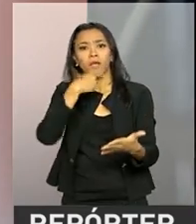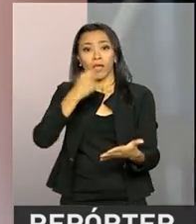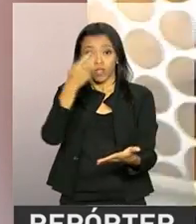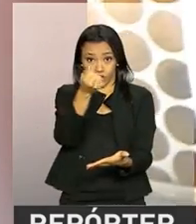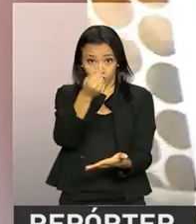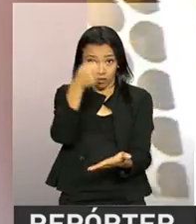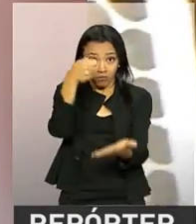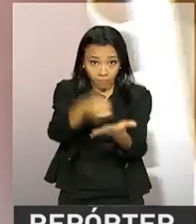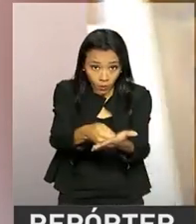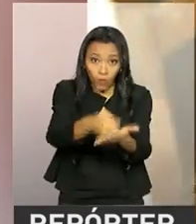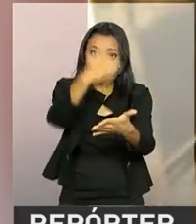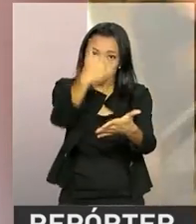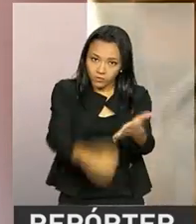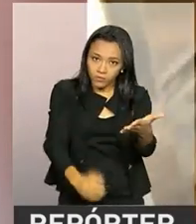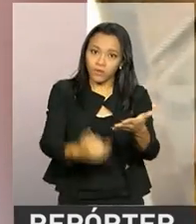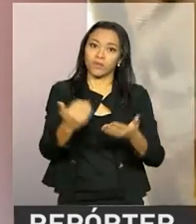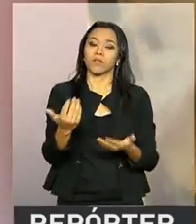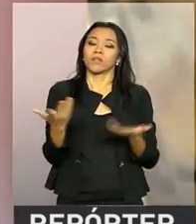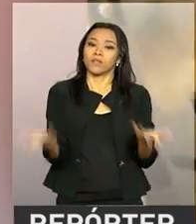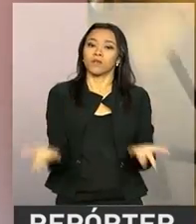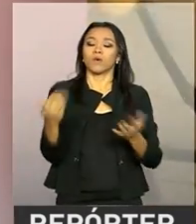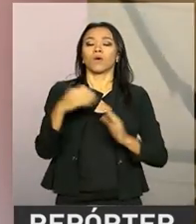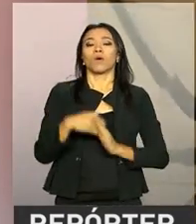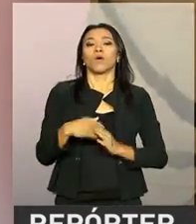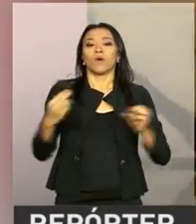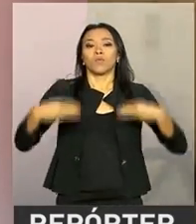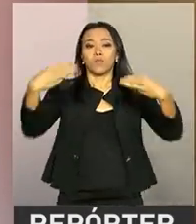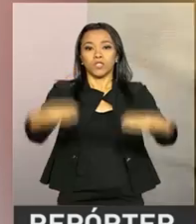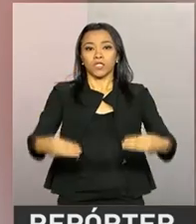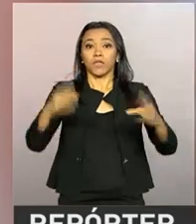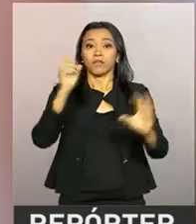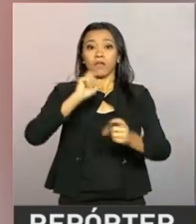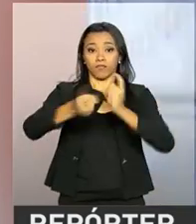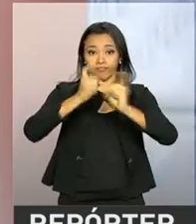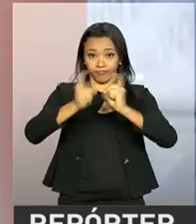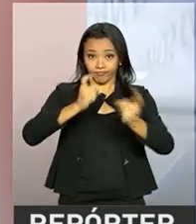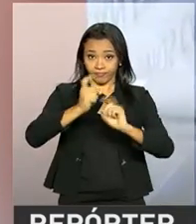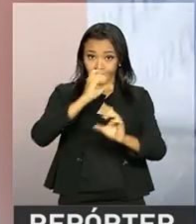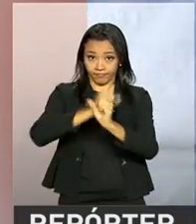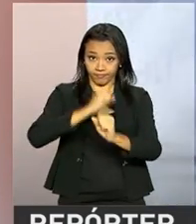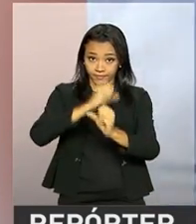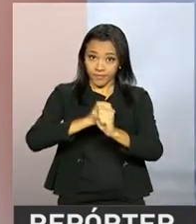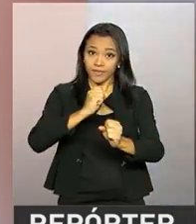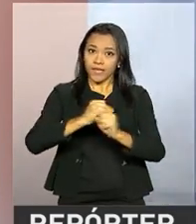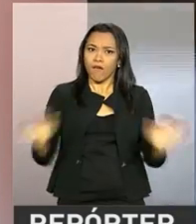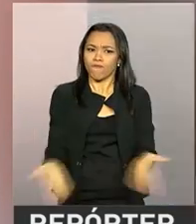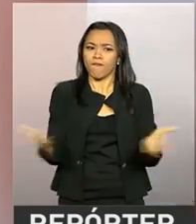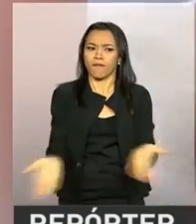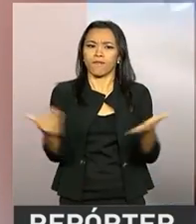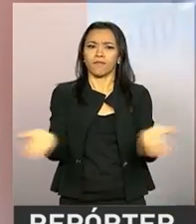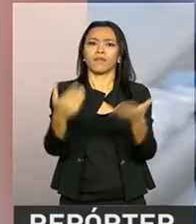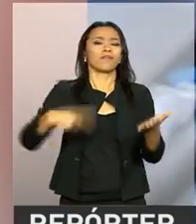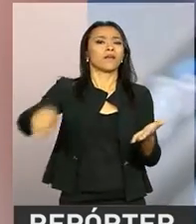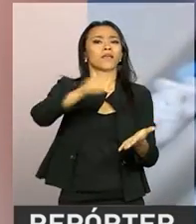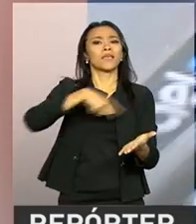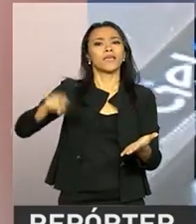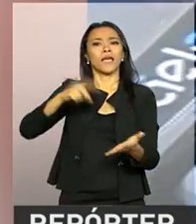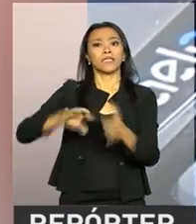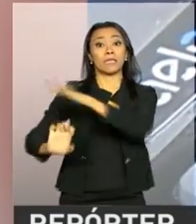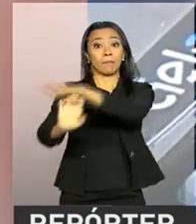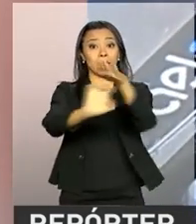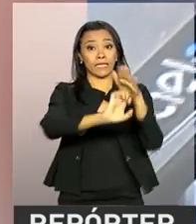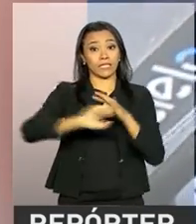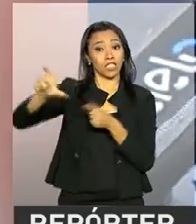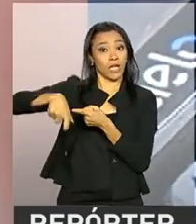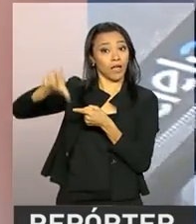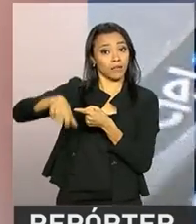pagarem dinheiro com isso o ministério da fazenda espera aumentar a competição e forçar as operadoras de cartão de crédito a